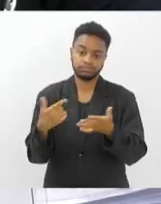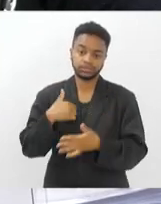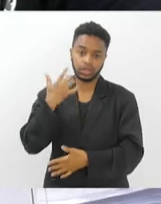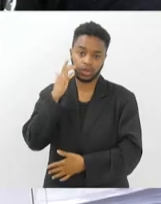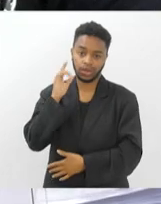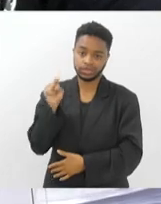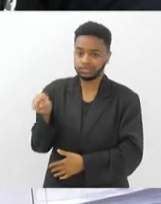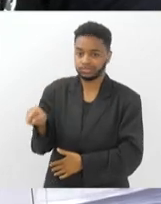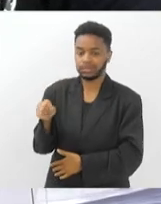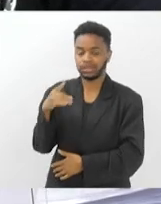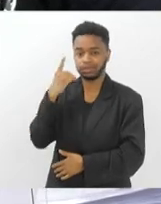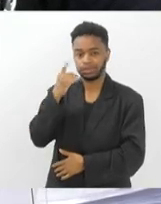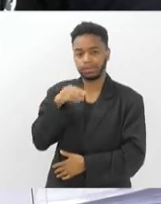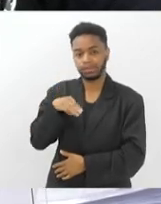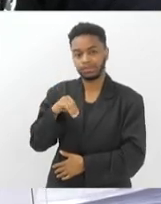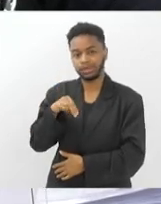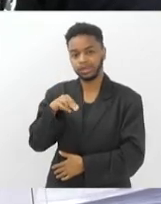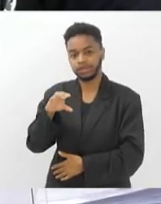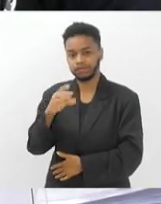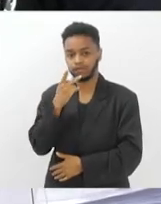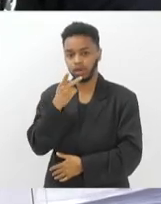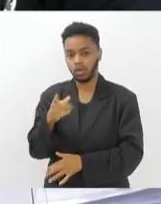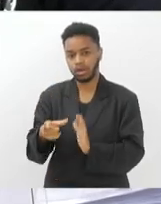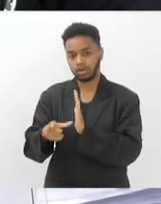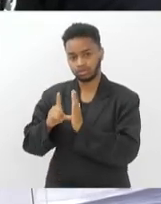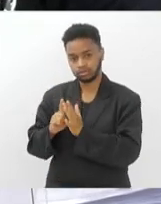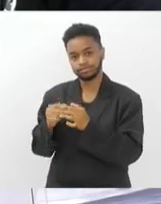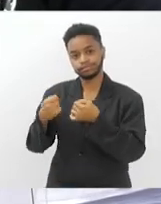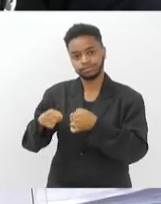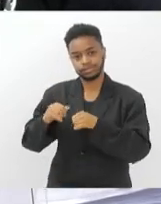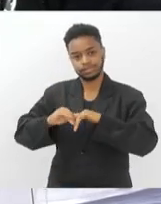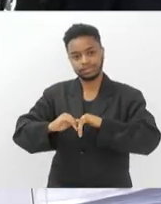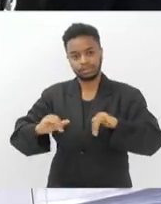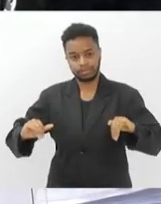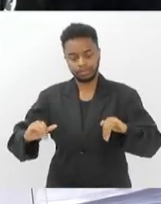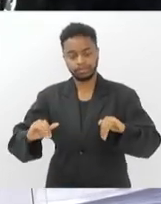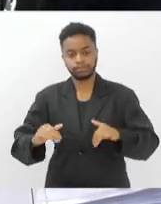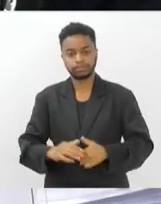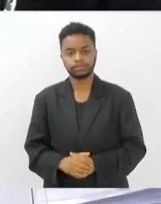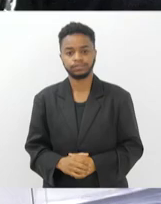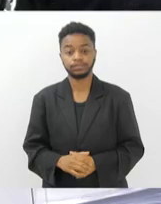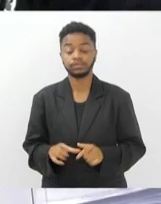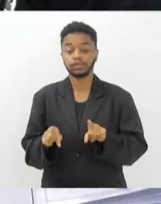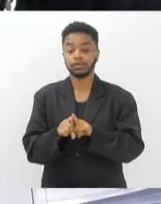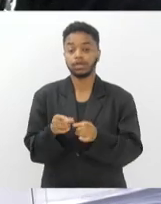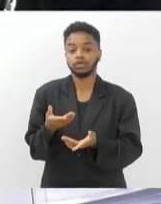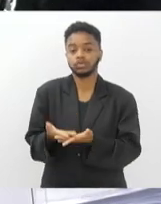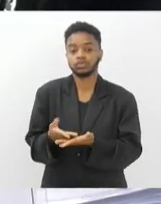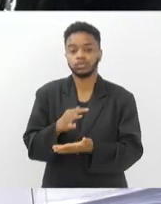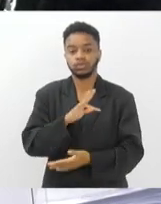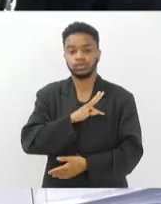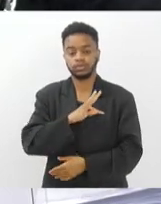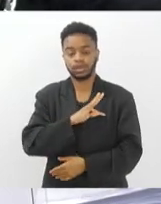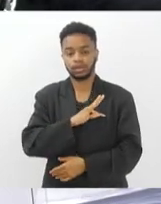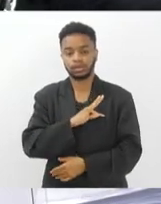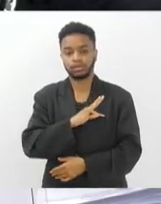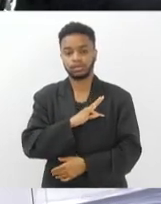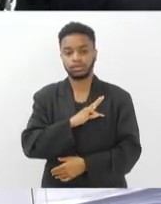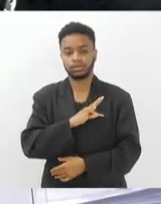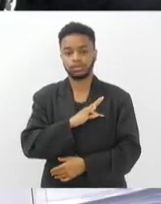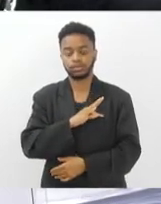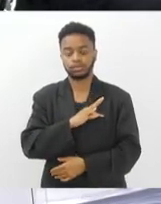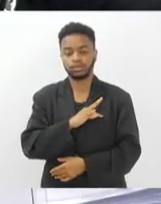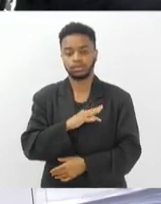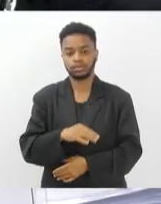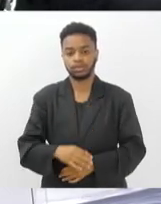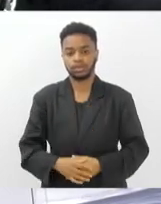linha que o deputado Mink quis colocar que era necessária essa separação. E o estudo técnico, né? Embora